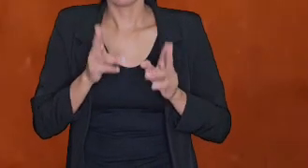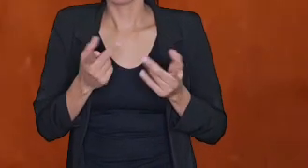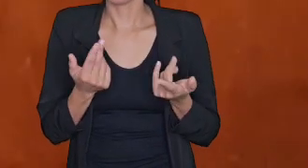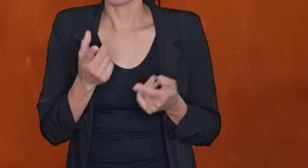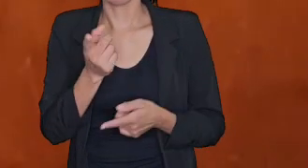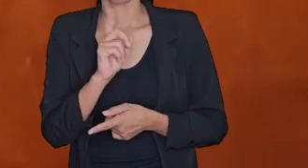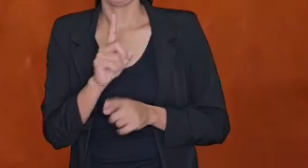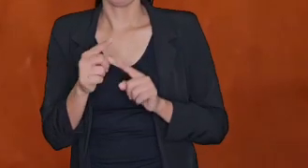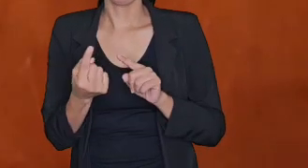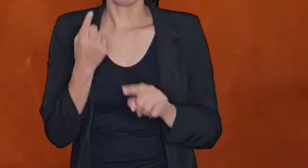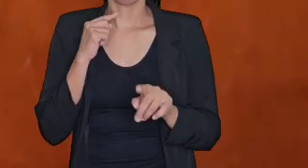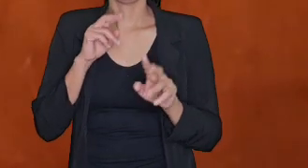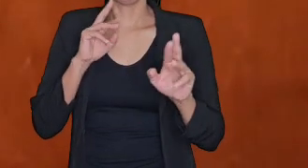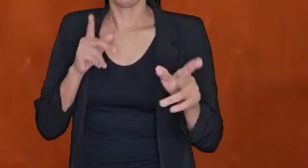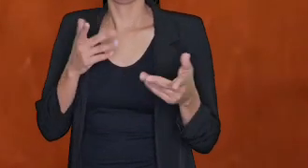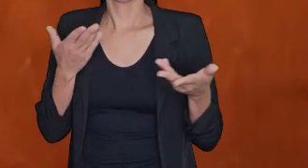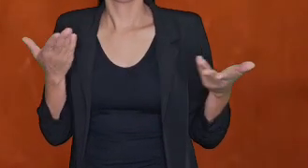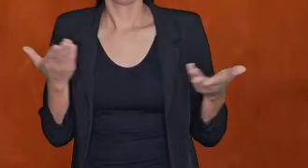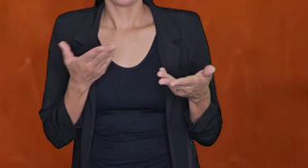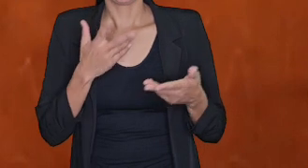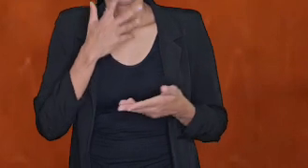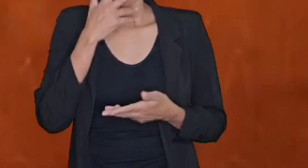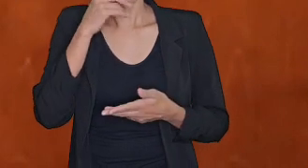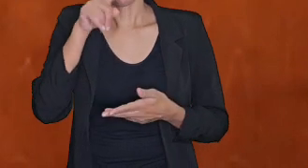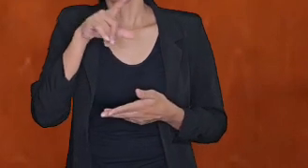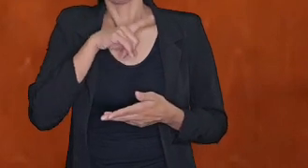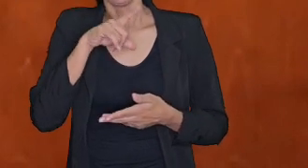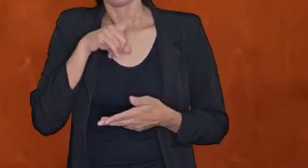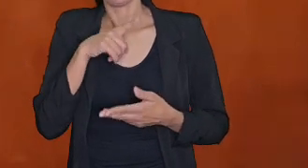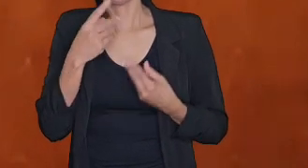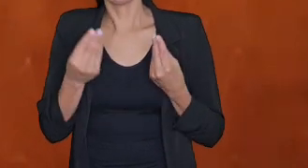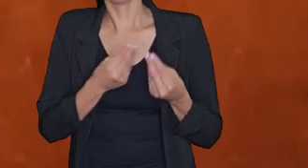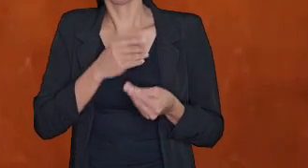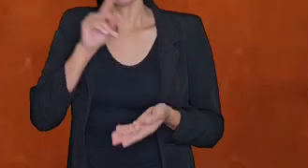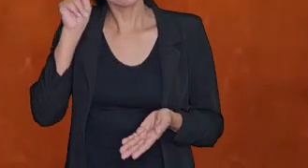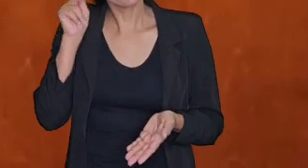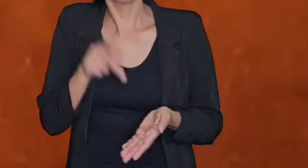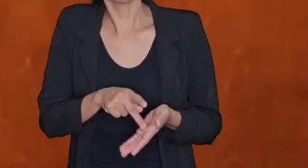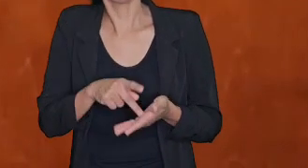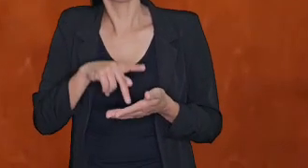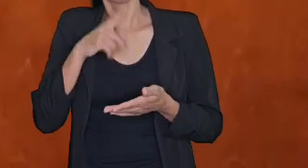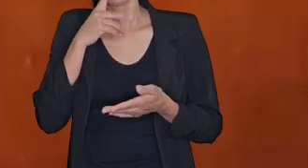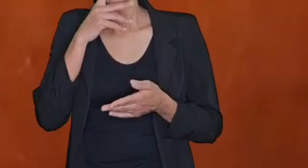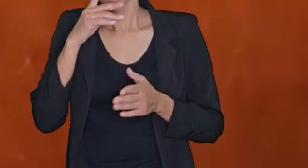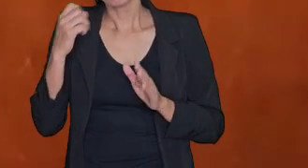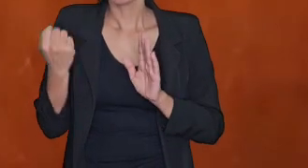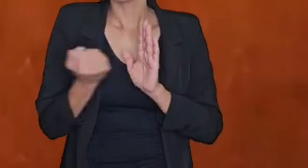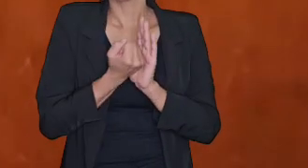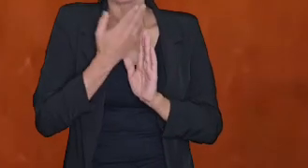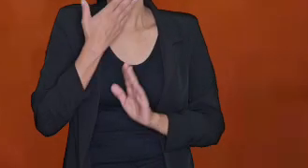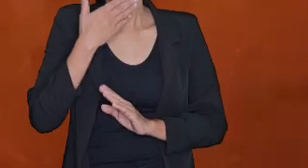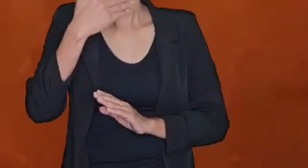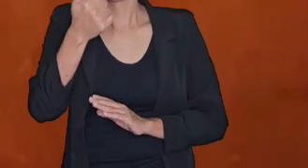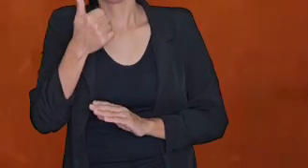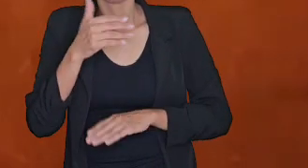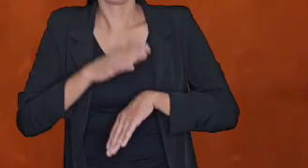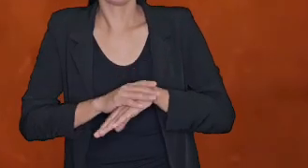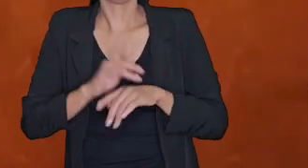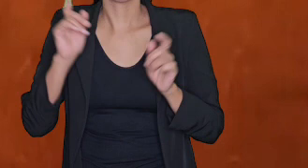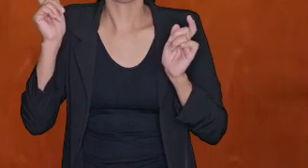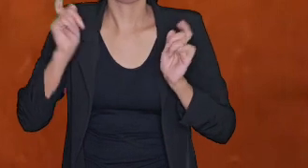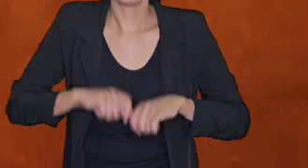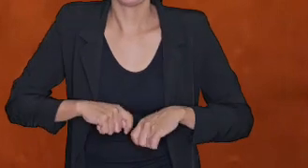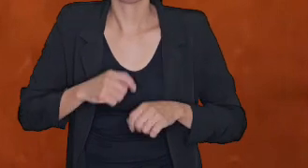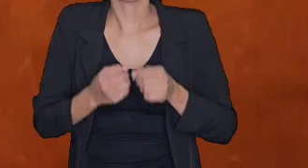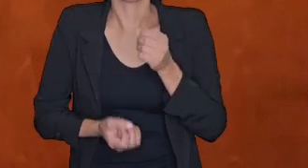que hoje é uma realidade, mas nem sempre foi assim. Por isso de um marco, eu acho que houve realmente um